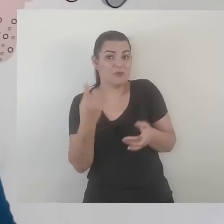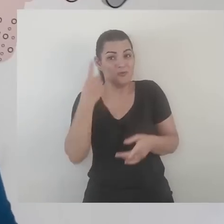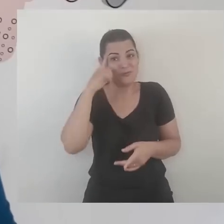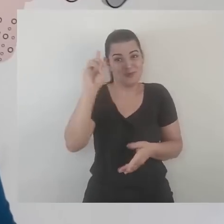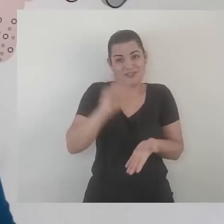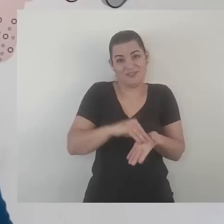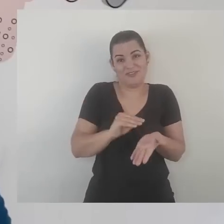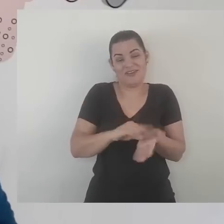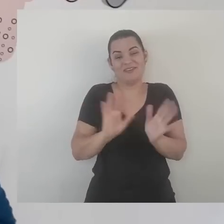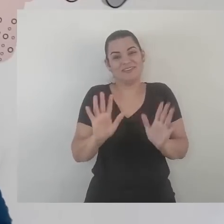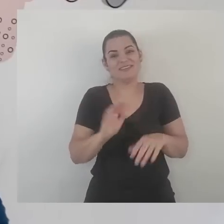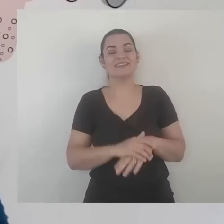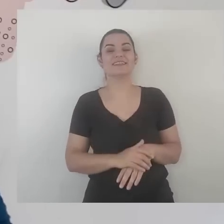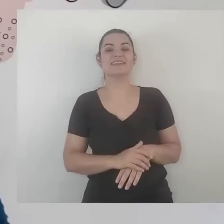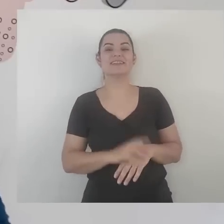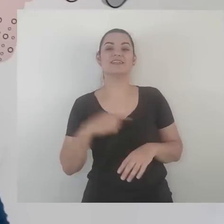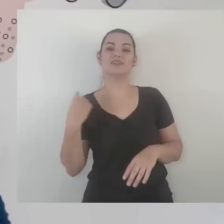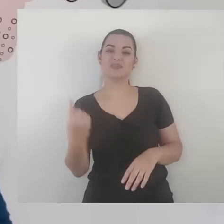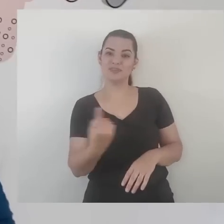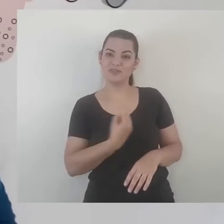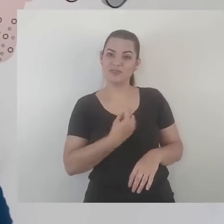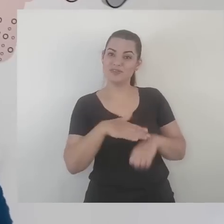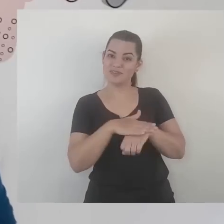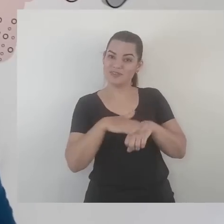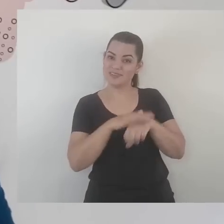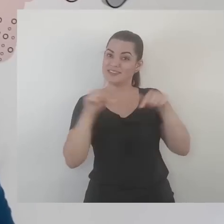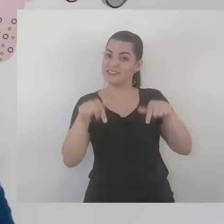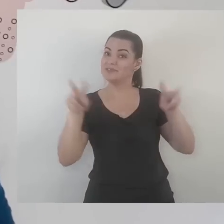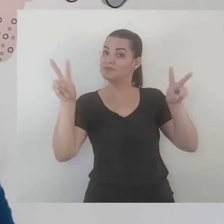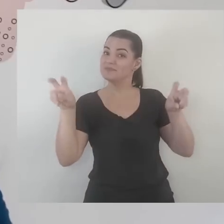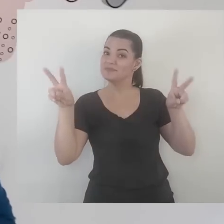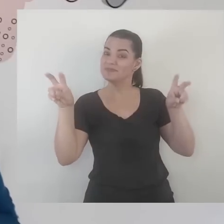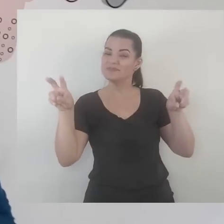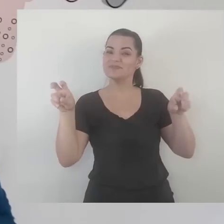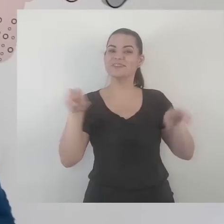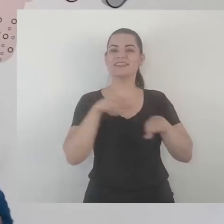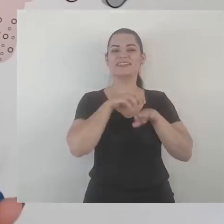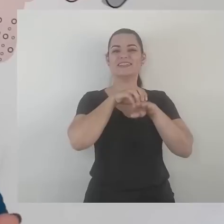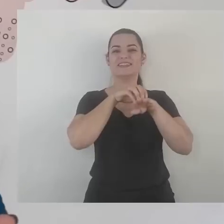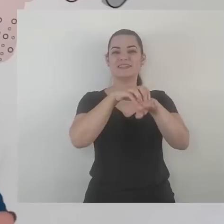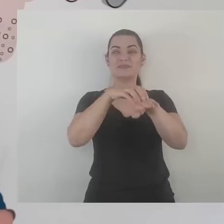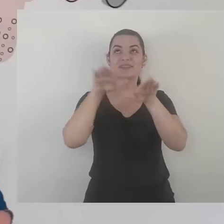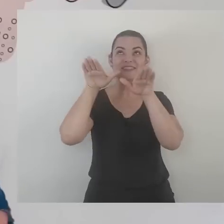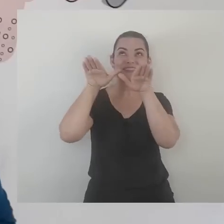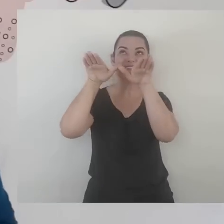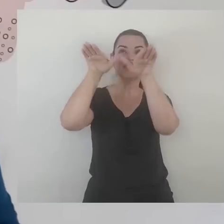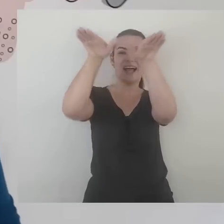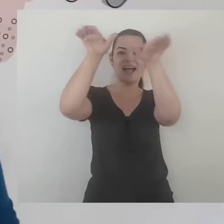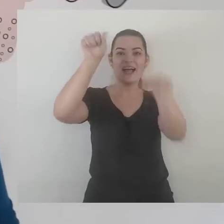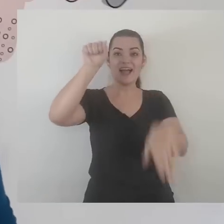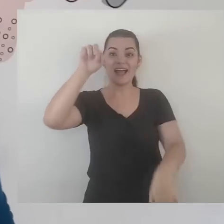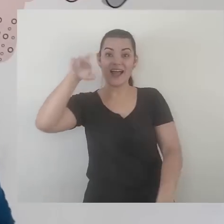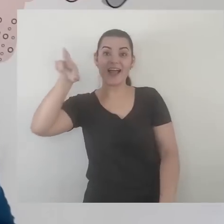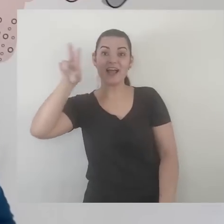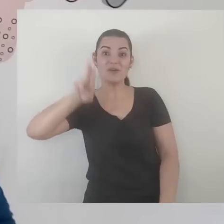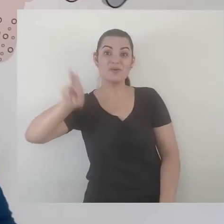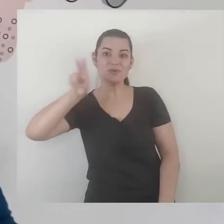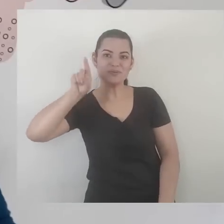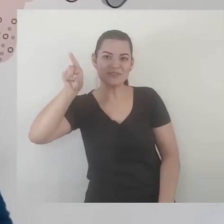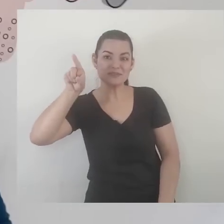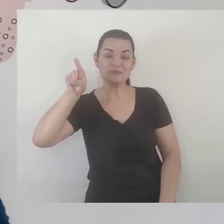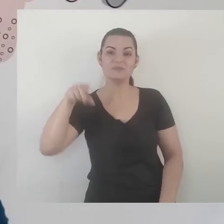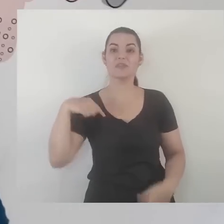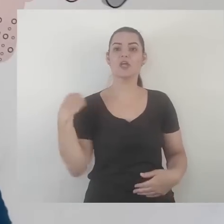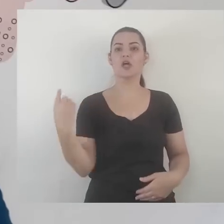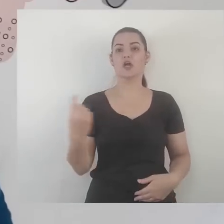bastante diferença. Nós vamos falar sobre os transportes aéreos. Então, nós estamos contando